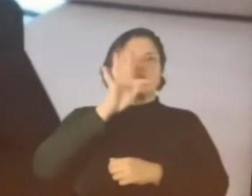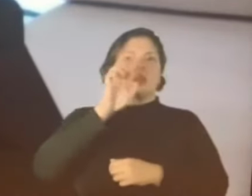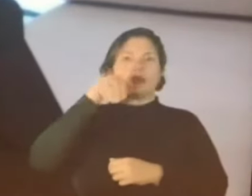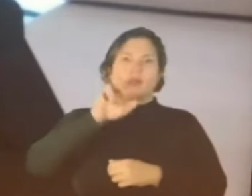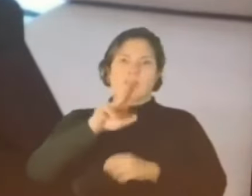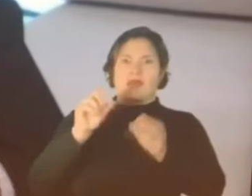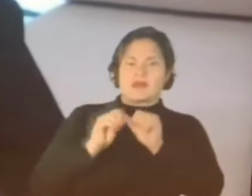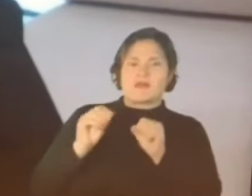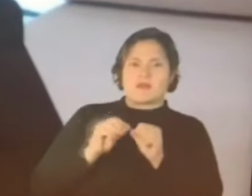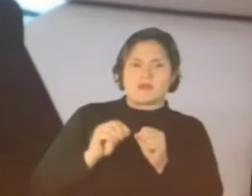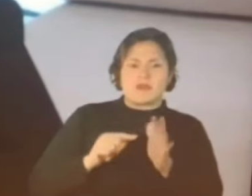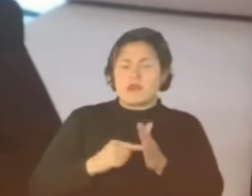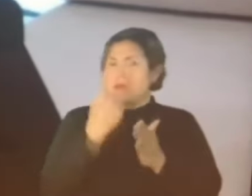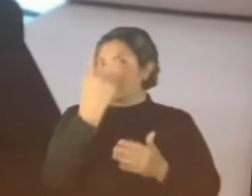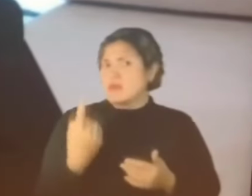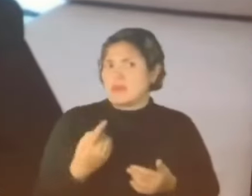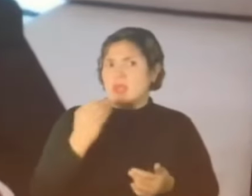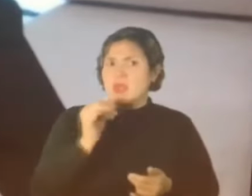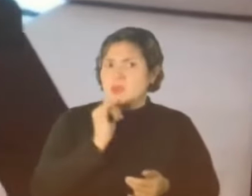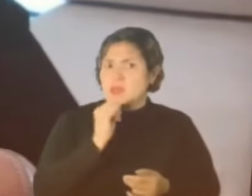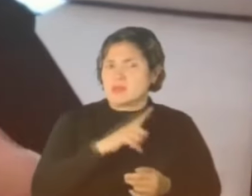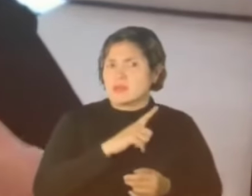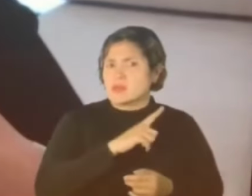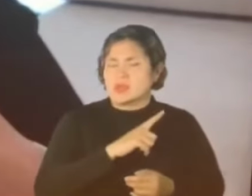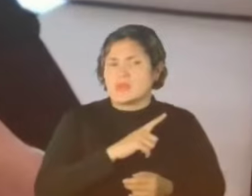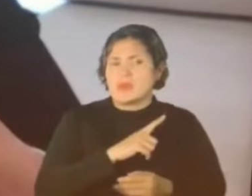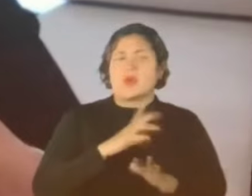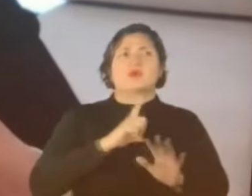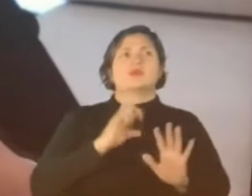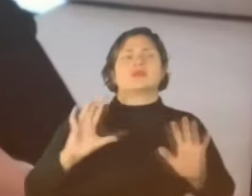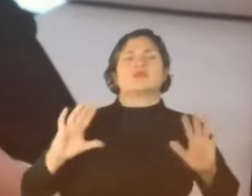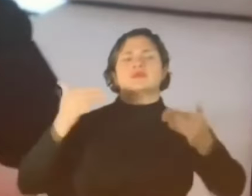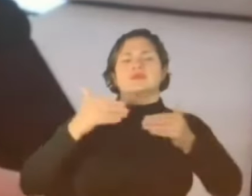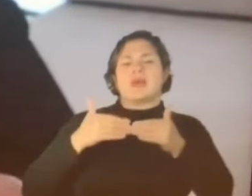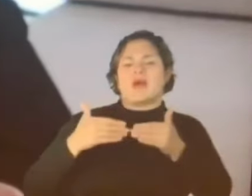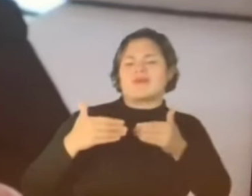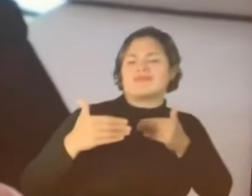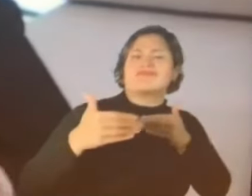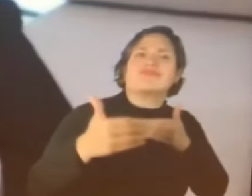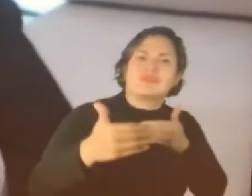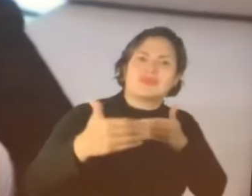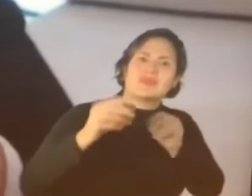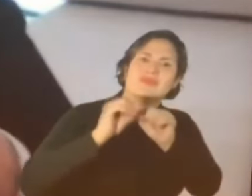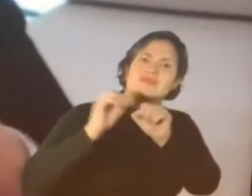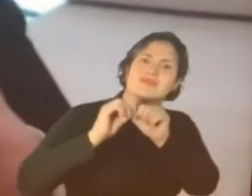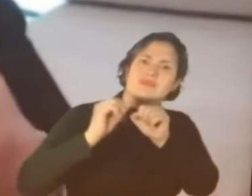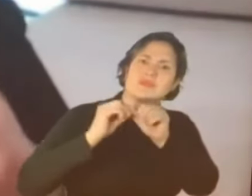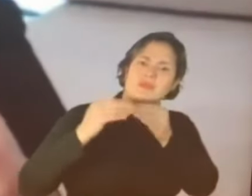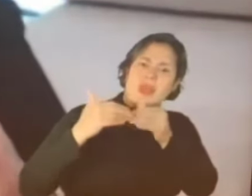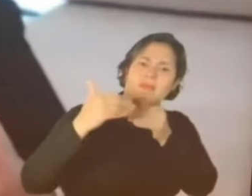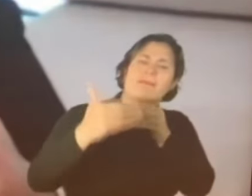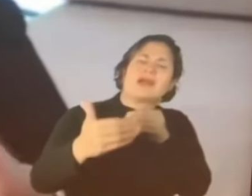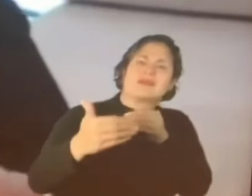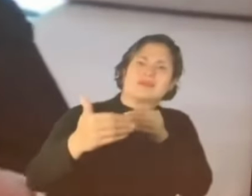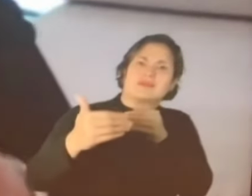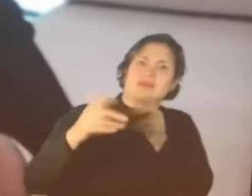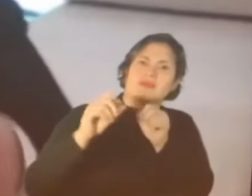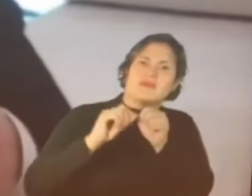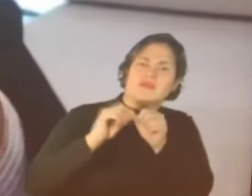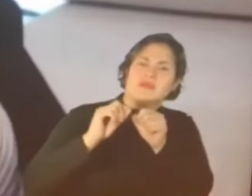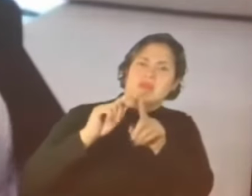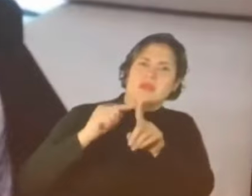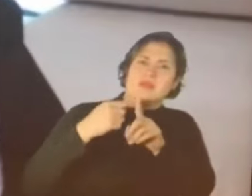eleitoral presidencial em que houve uma prolongação da instrução, um prolongamento da instrução, em que